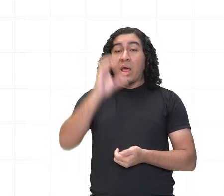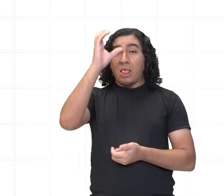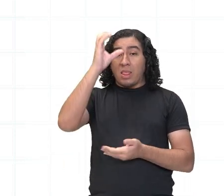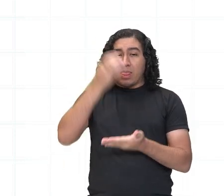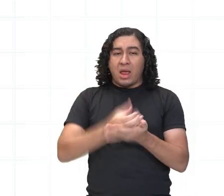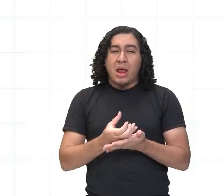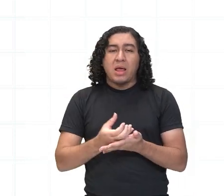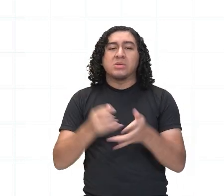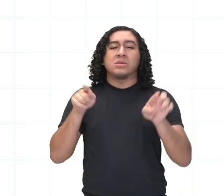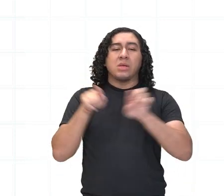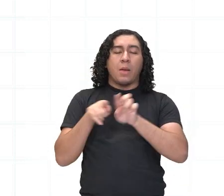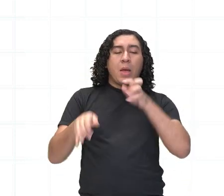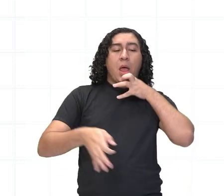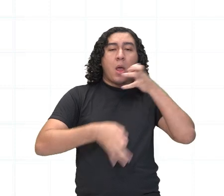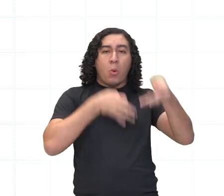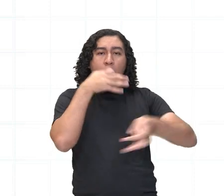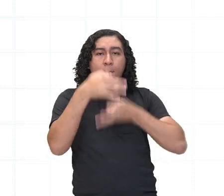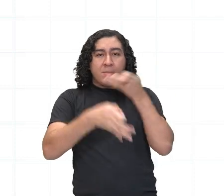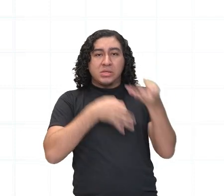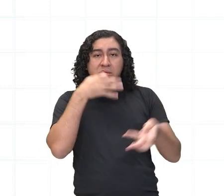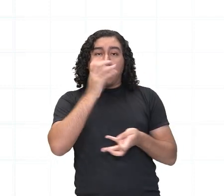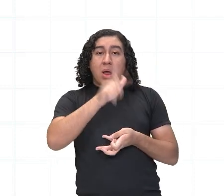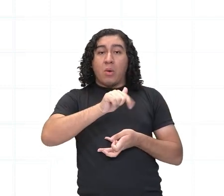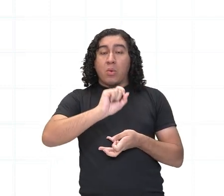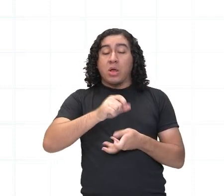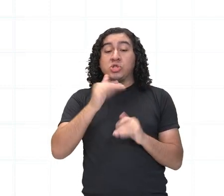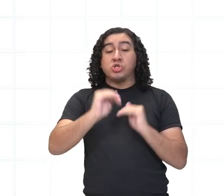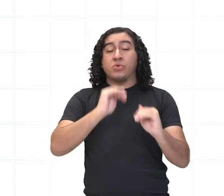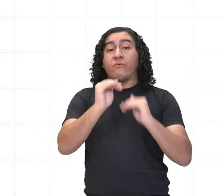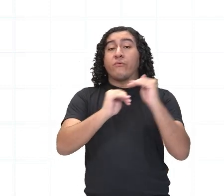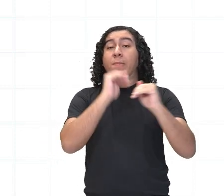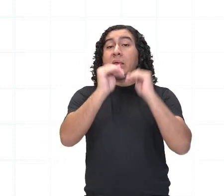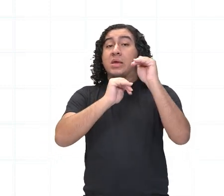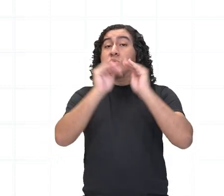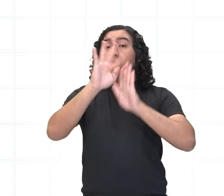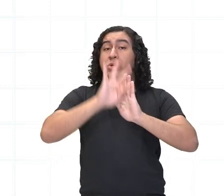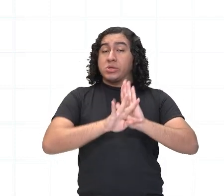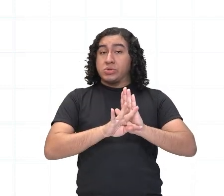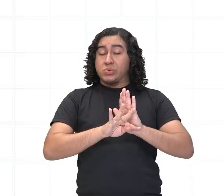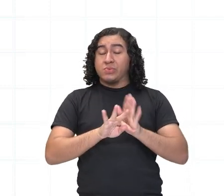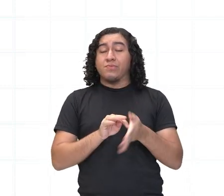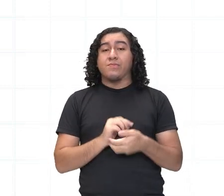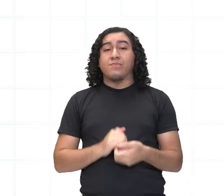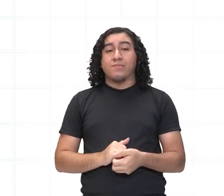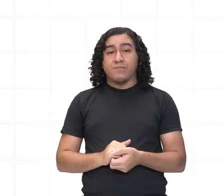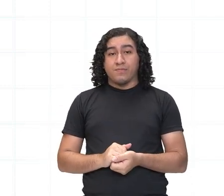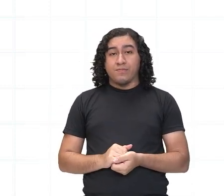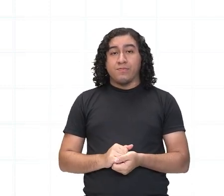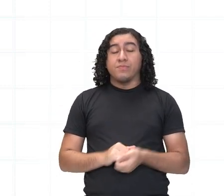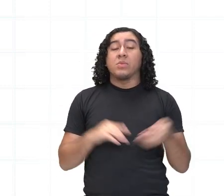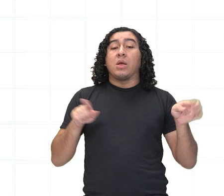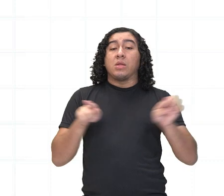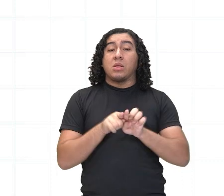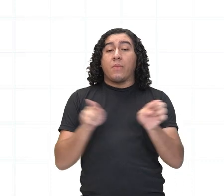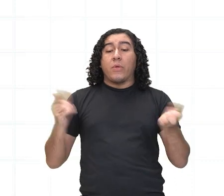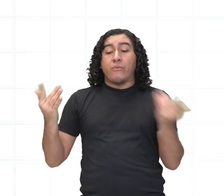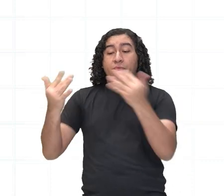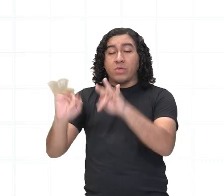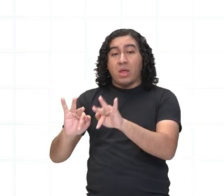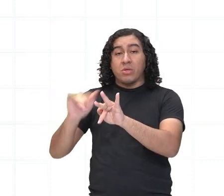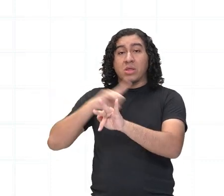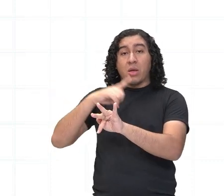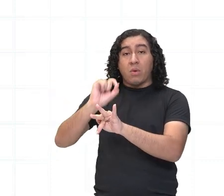argumentação, é o que nós chamamos de desenvolvimento do texto. E, por fim,